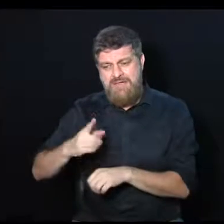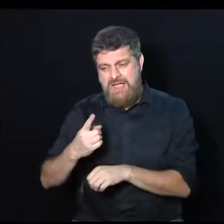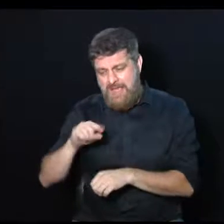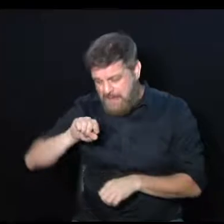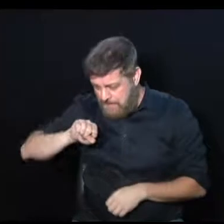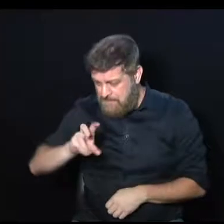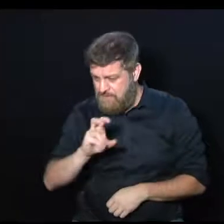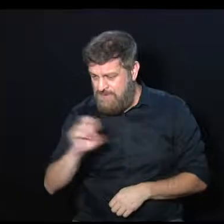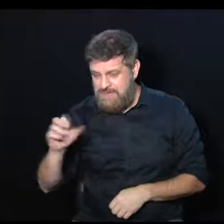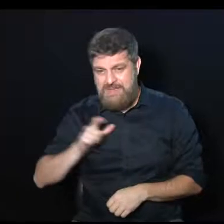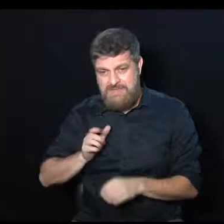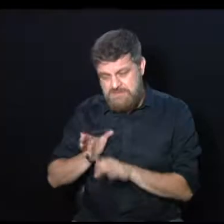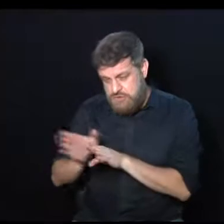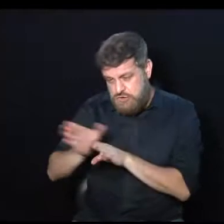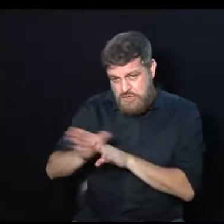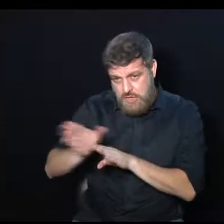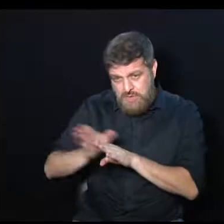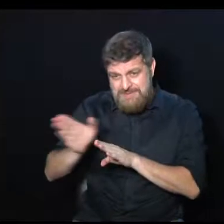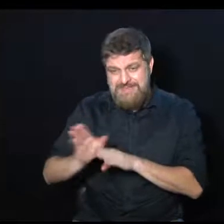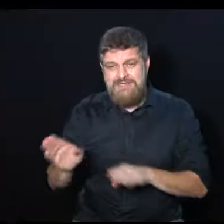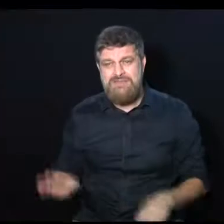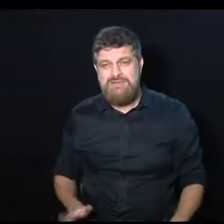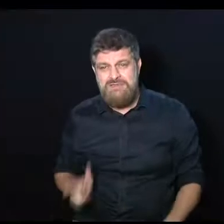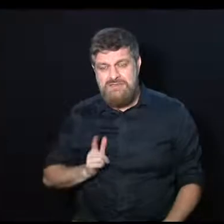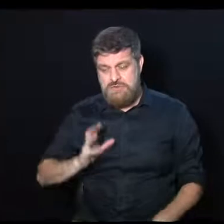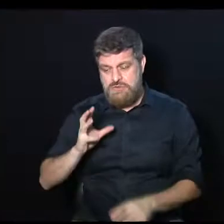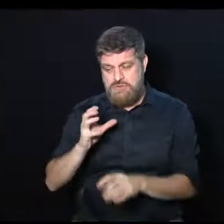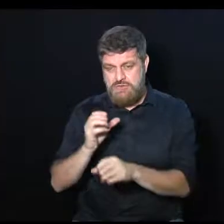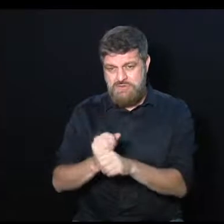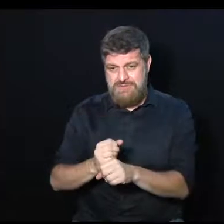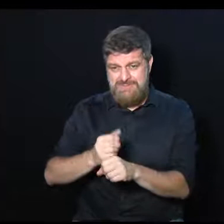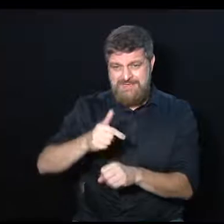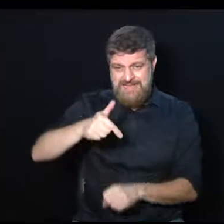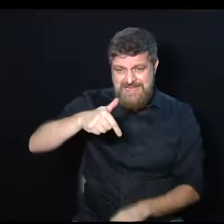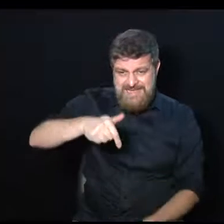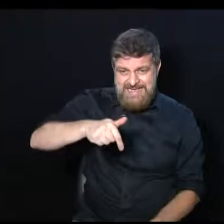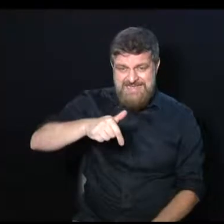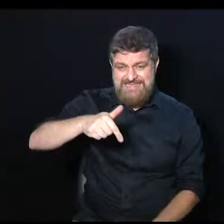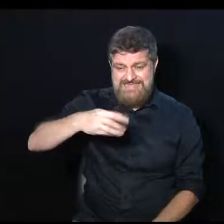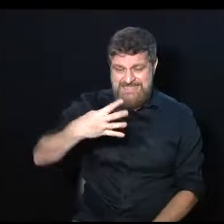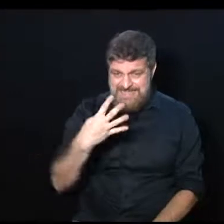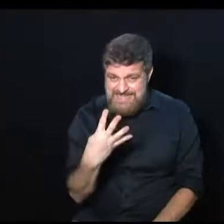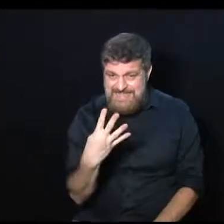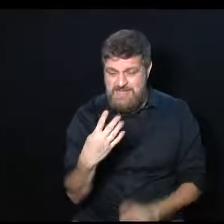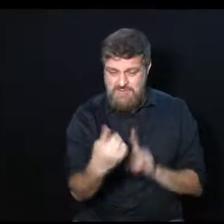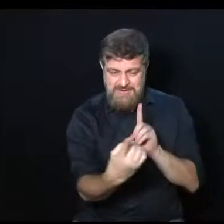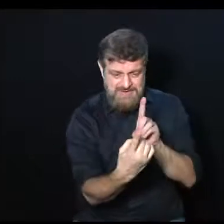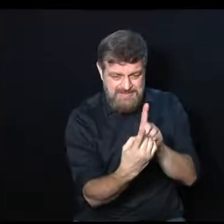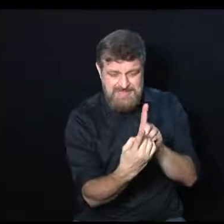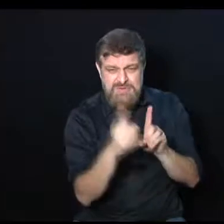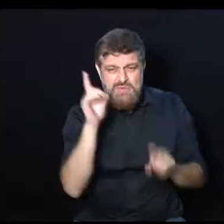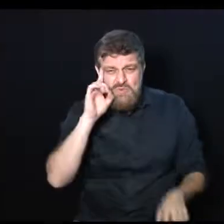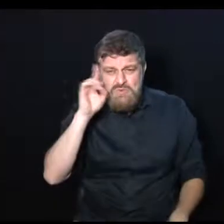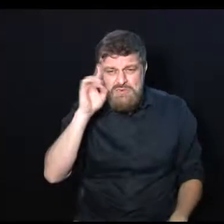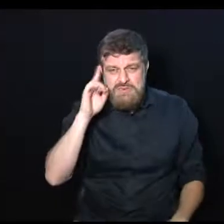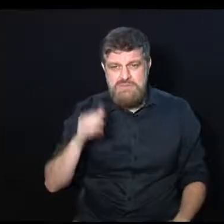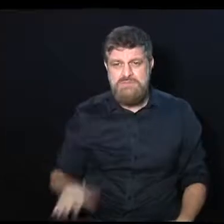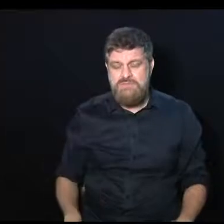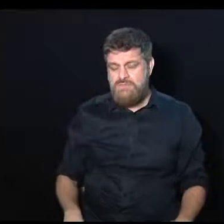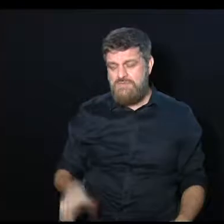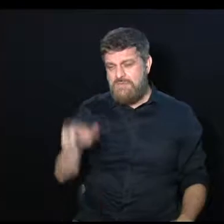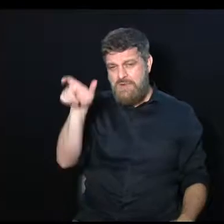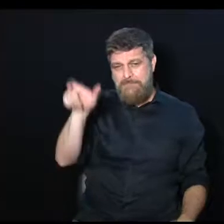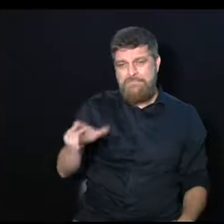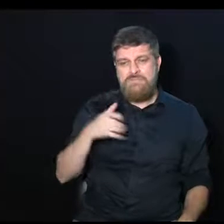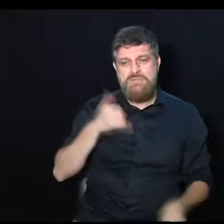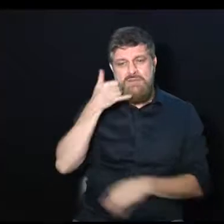de profilaxia antirrábica. Por isso que a gente chega aos 74, 70 atendimentos dia, porque você imagina alguém que está em outro serviço, você